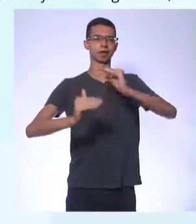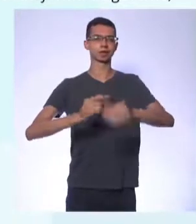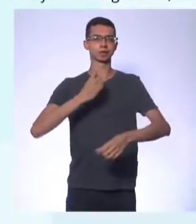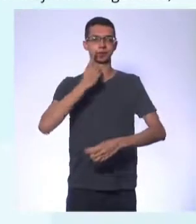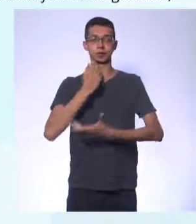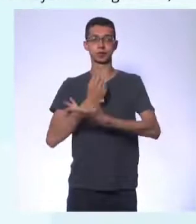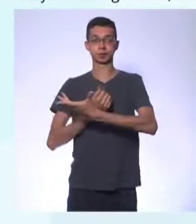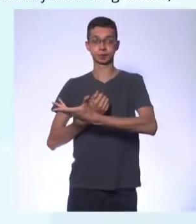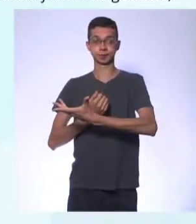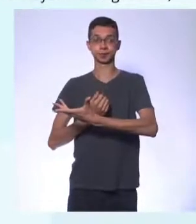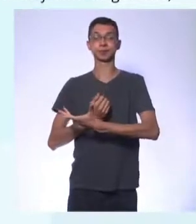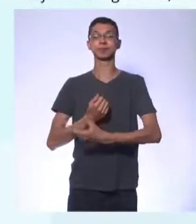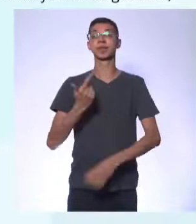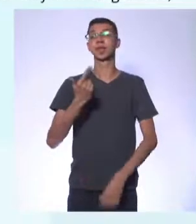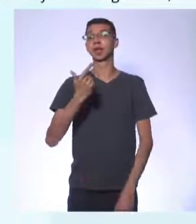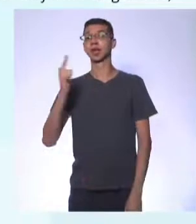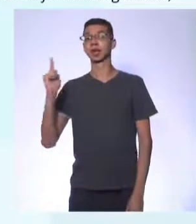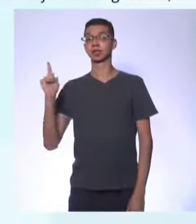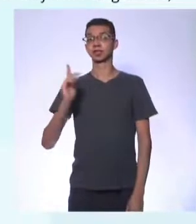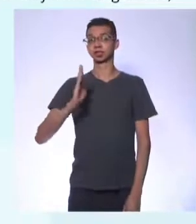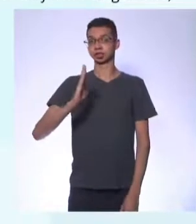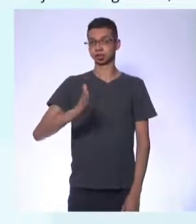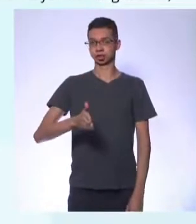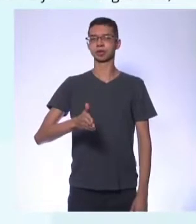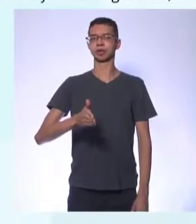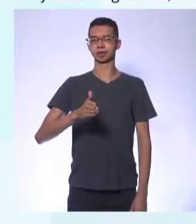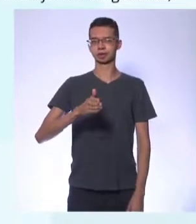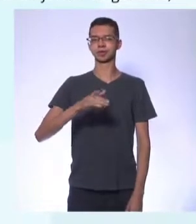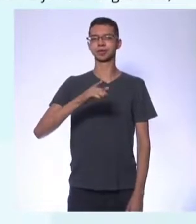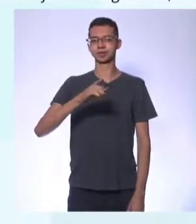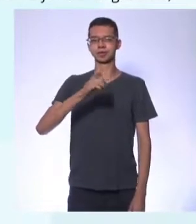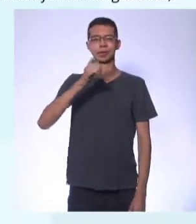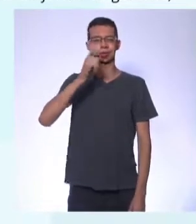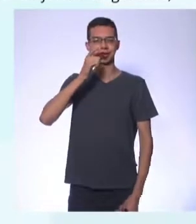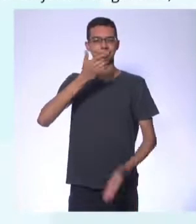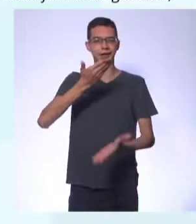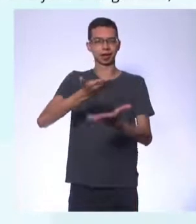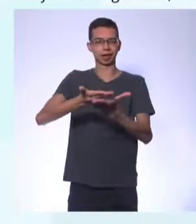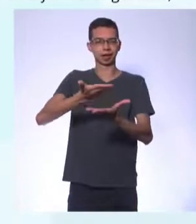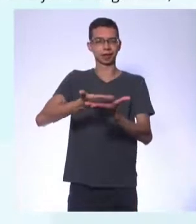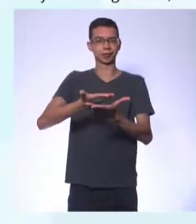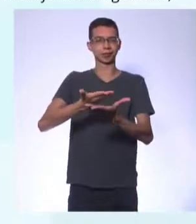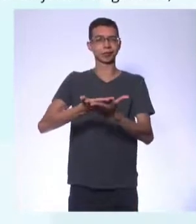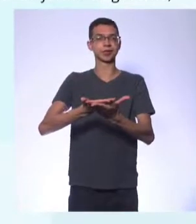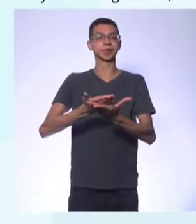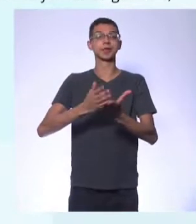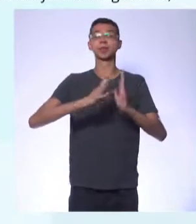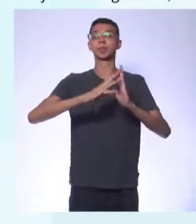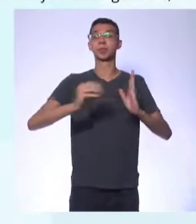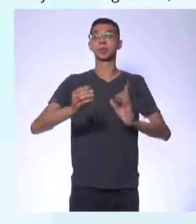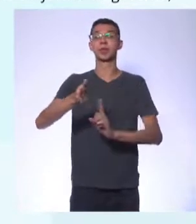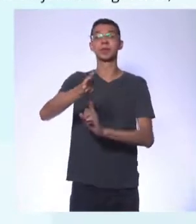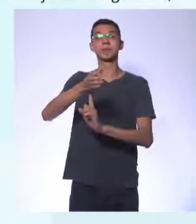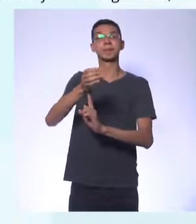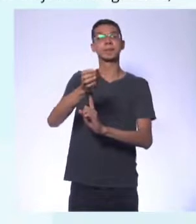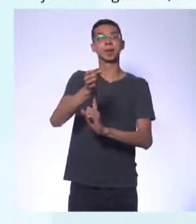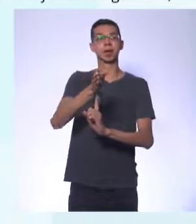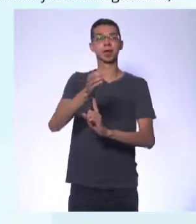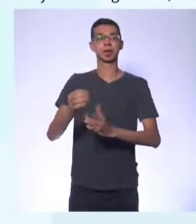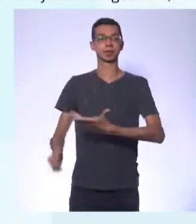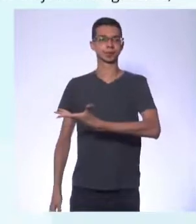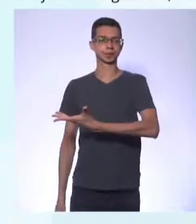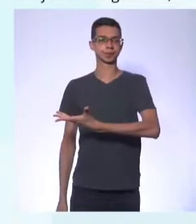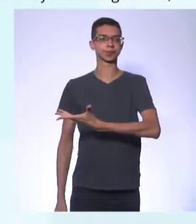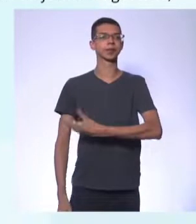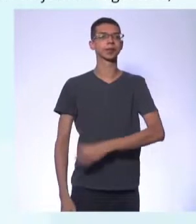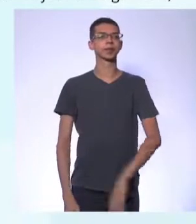o que já tinha. Nós já vimos em aulas anteriores que esta versão aqui da bandeira, né, produzida pelo